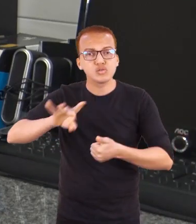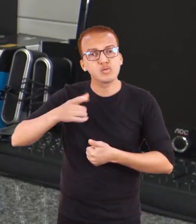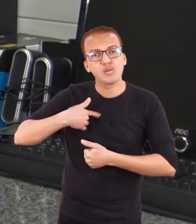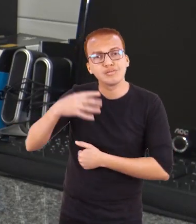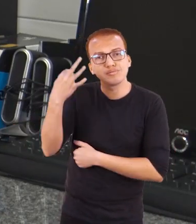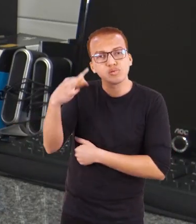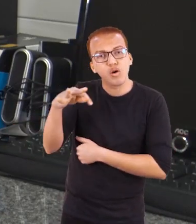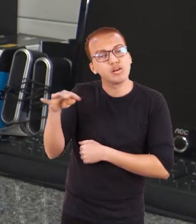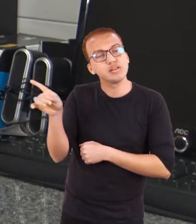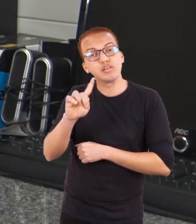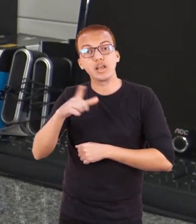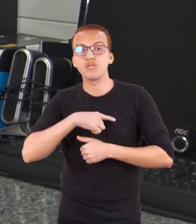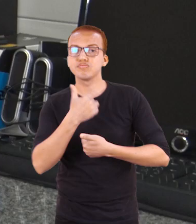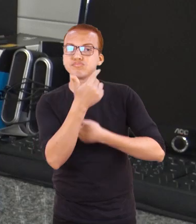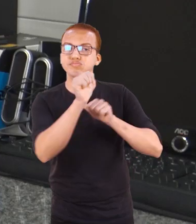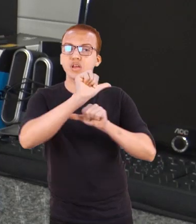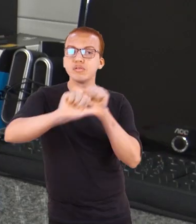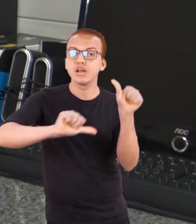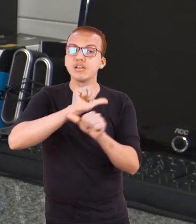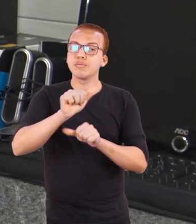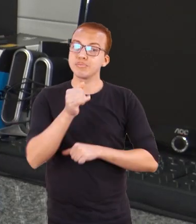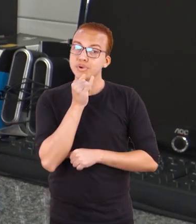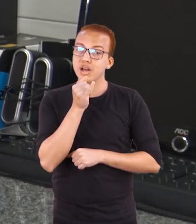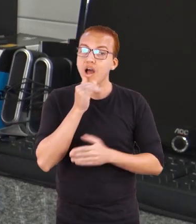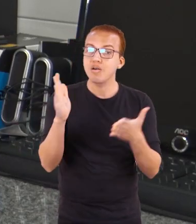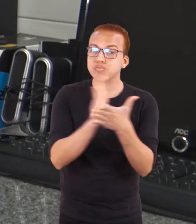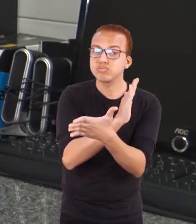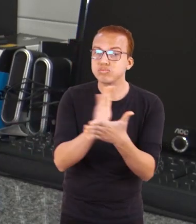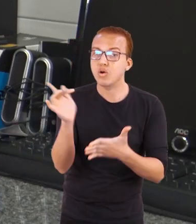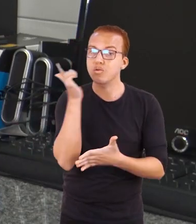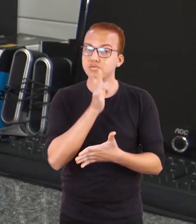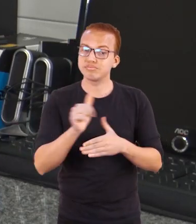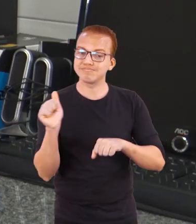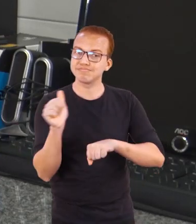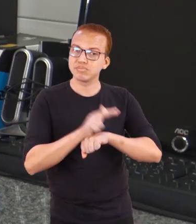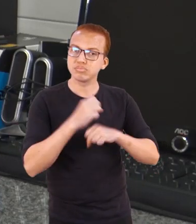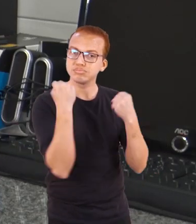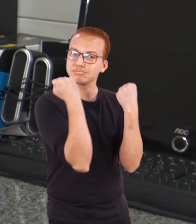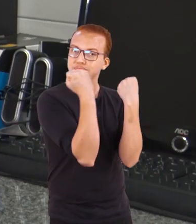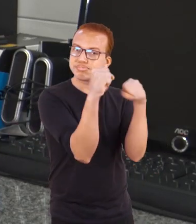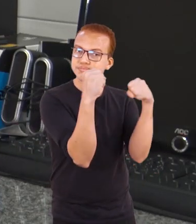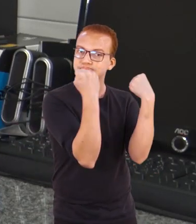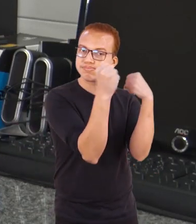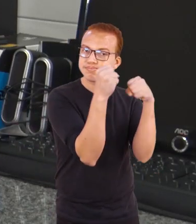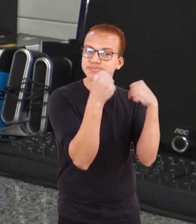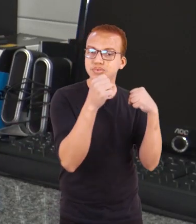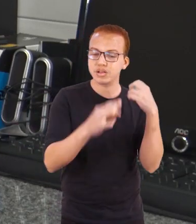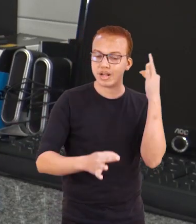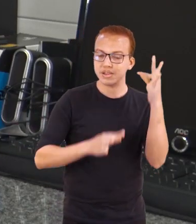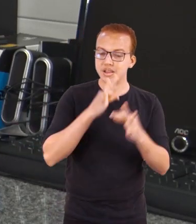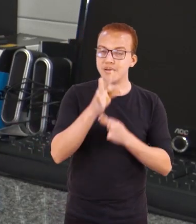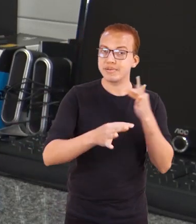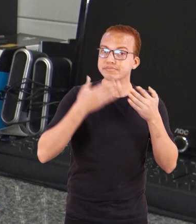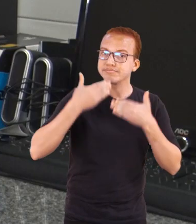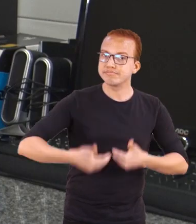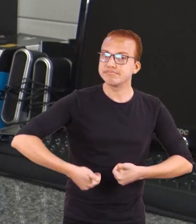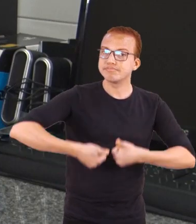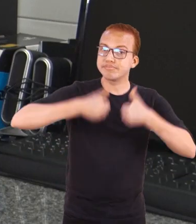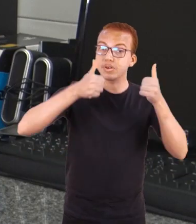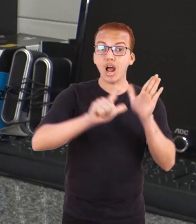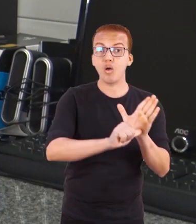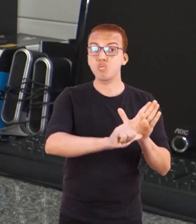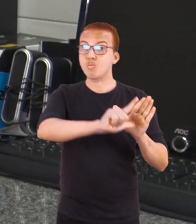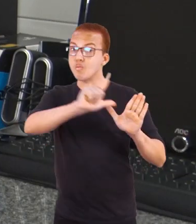a dor mas a pessoa começou né iniciou a atividade física o exercício físico após passar aqui para o nosso